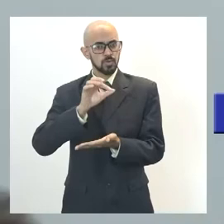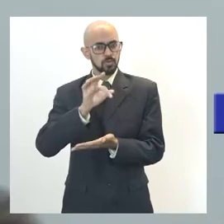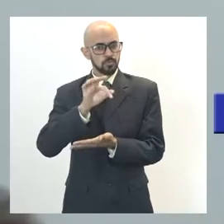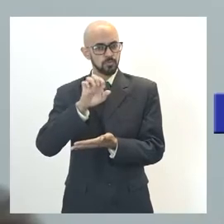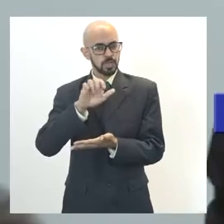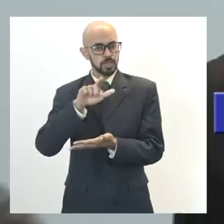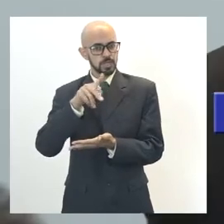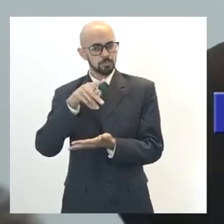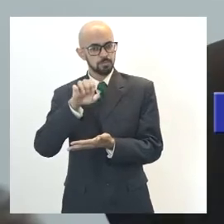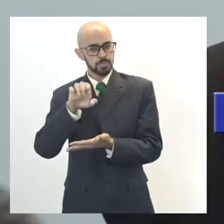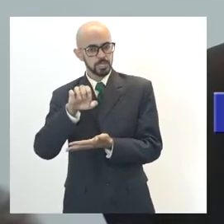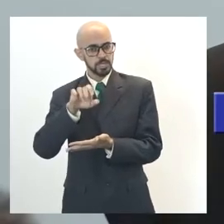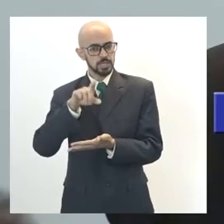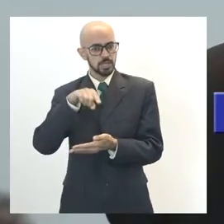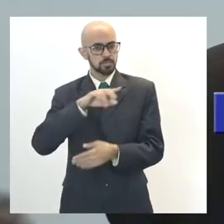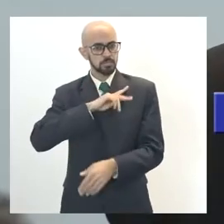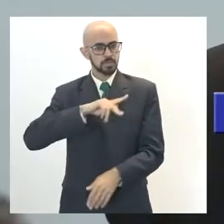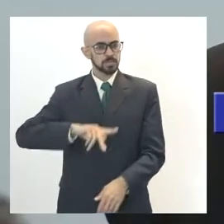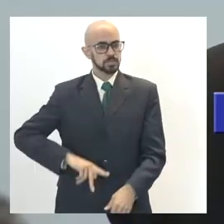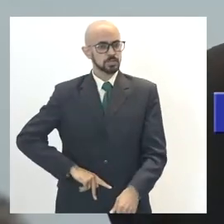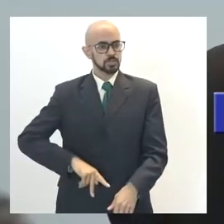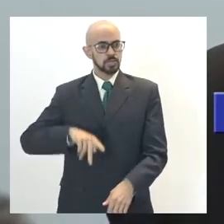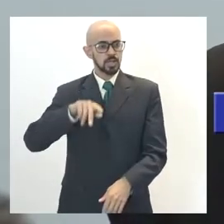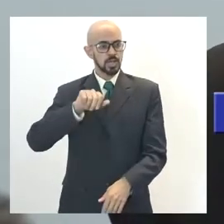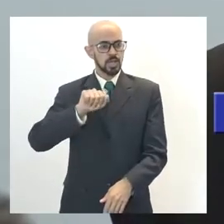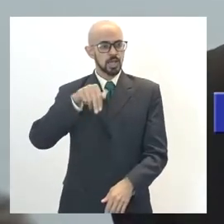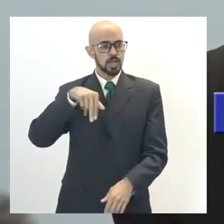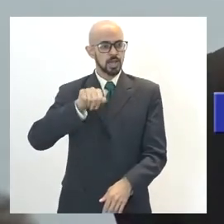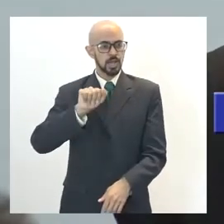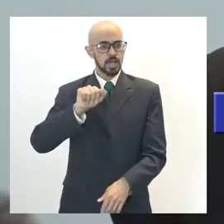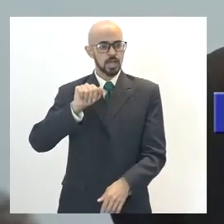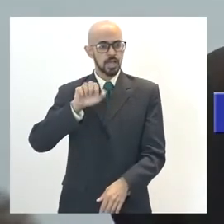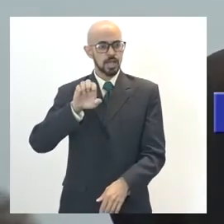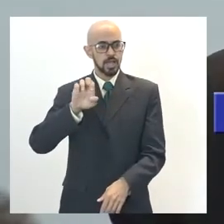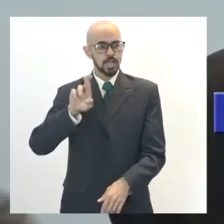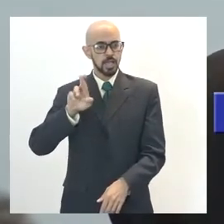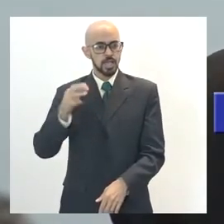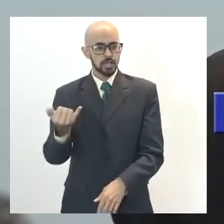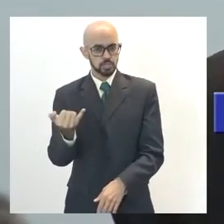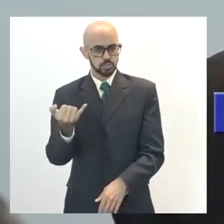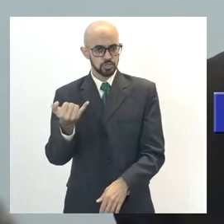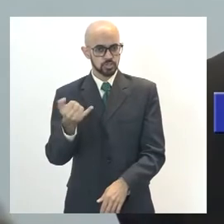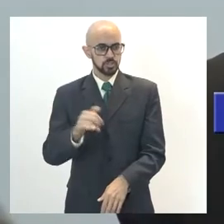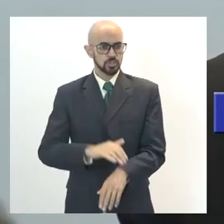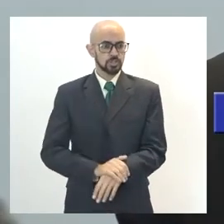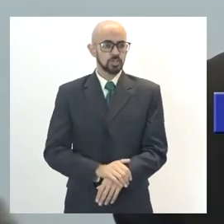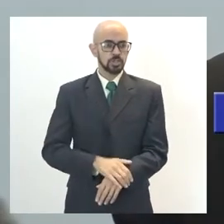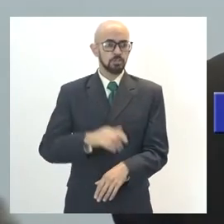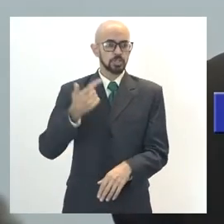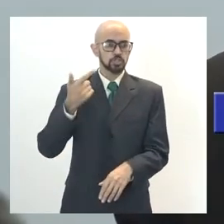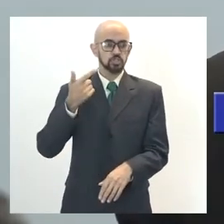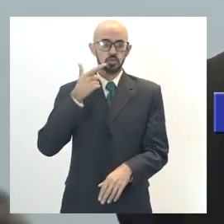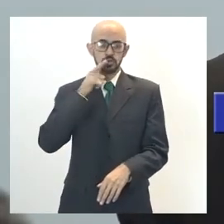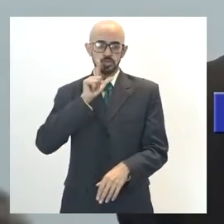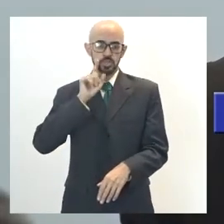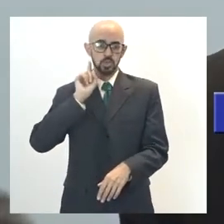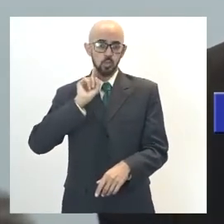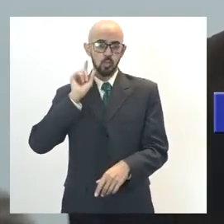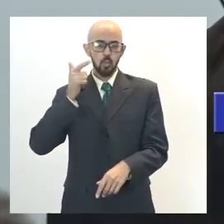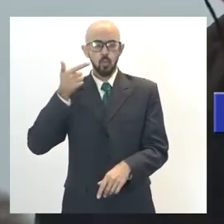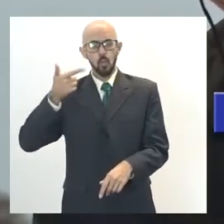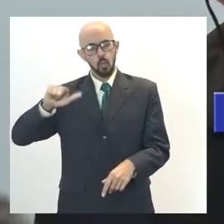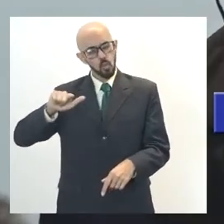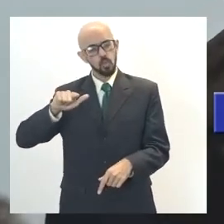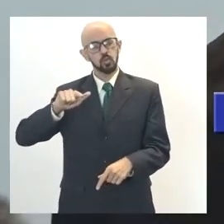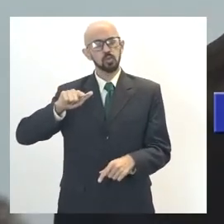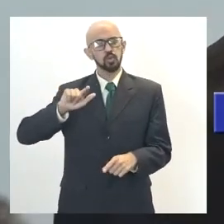presidente da amaerj que é para trazer um outro outro do debate permitindo aos demais deputados que